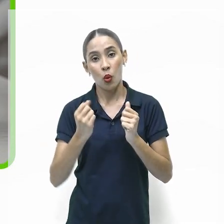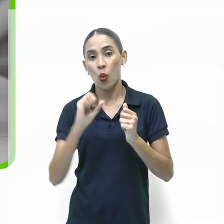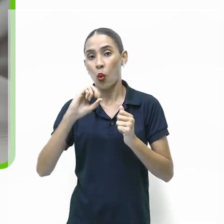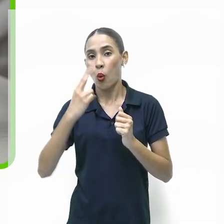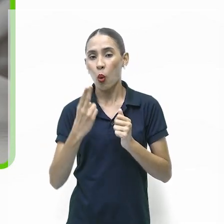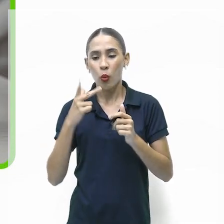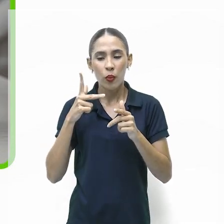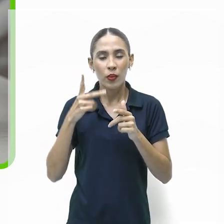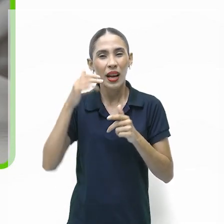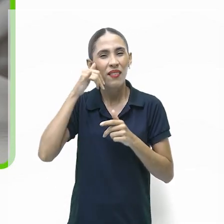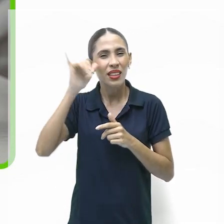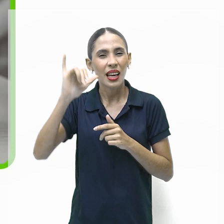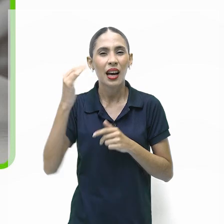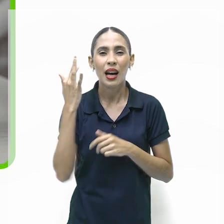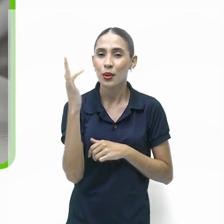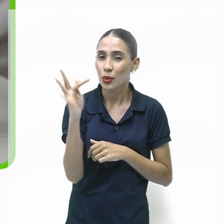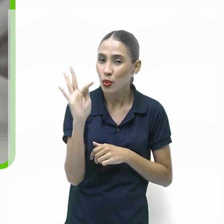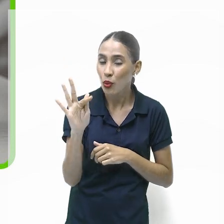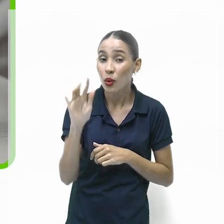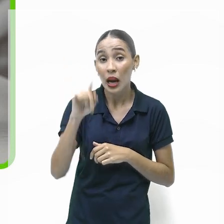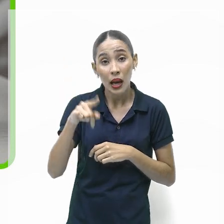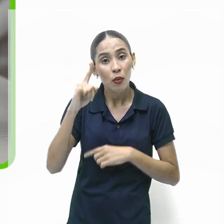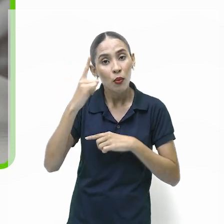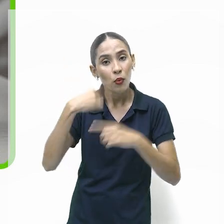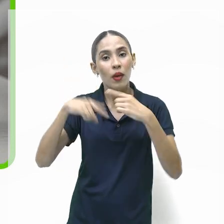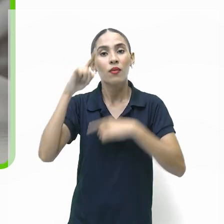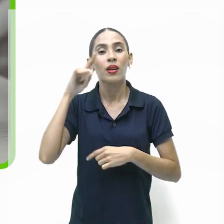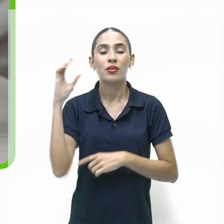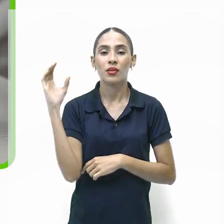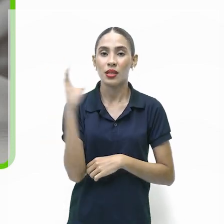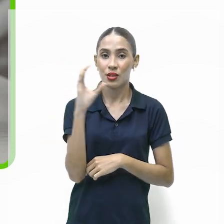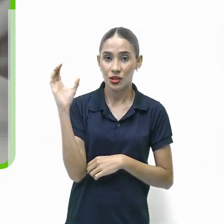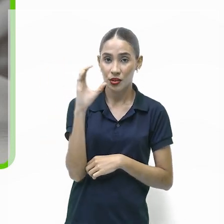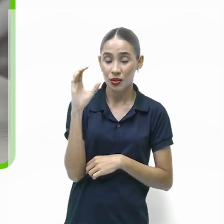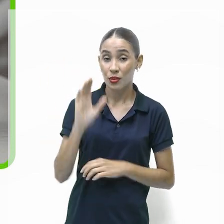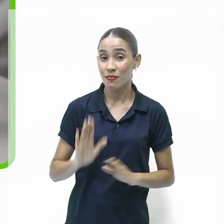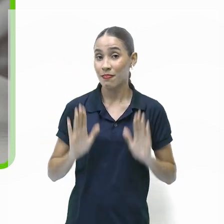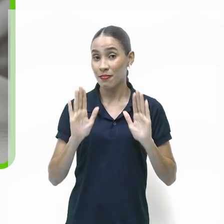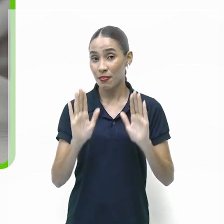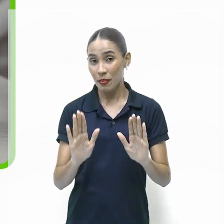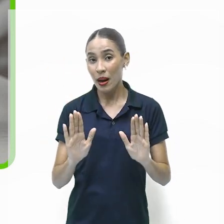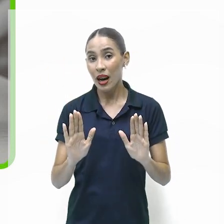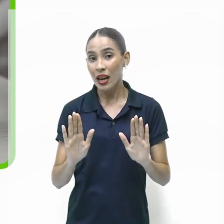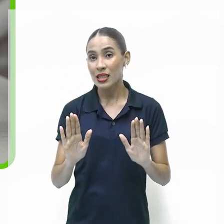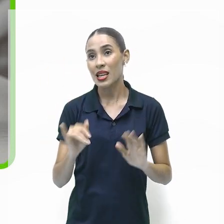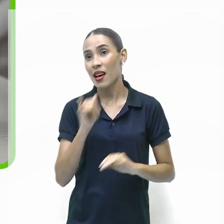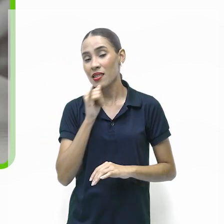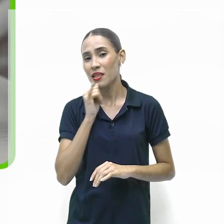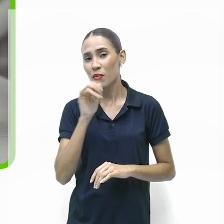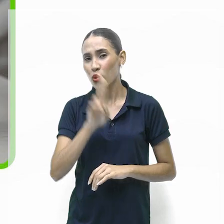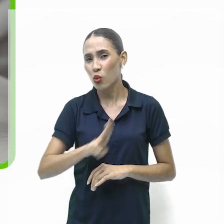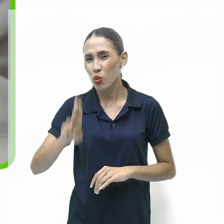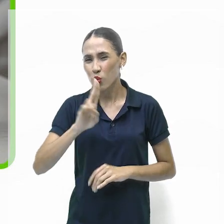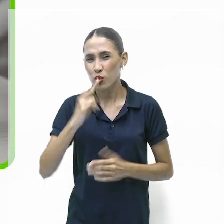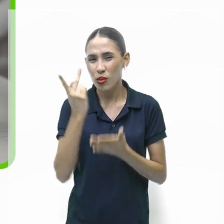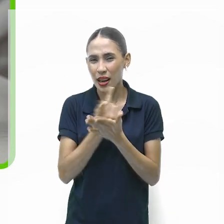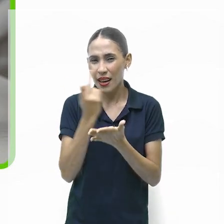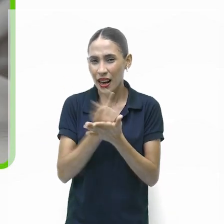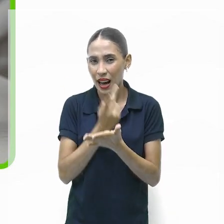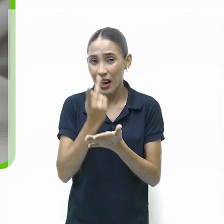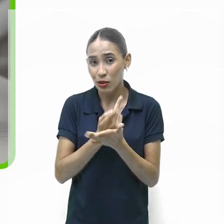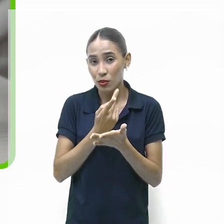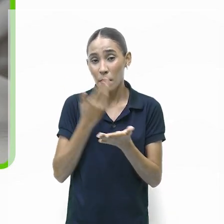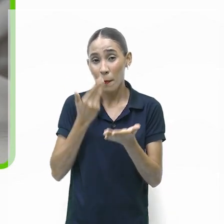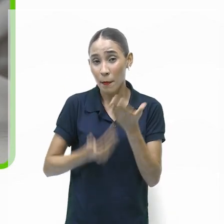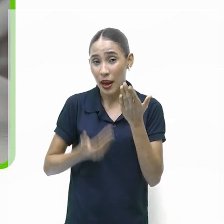com a dor é realmente um grande avanço científico. Mas, e quando o uso indiscriminado desses